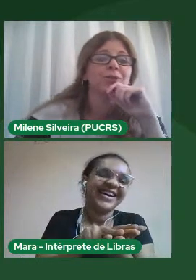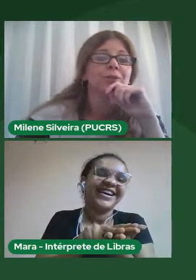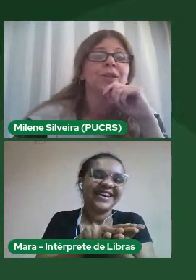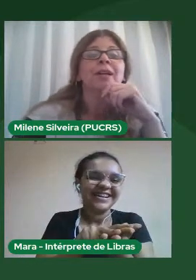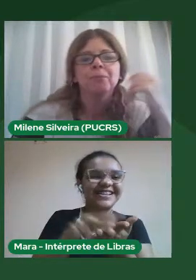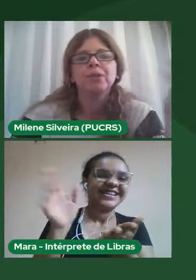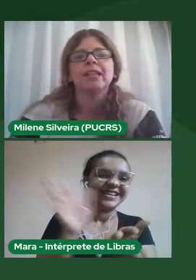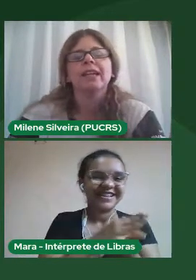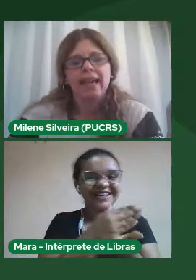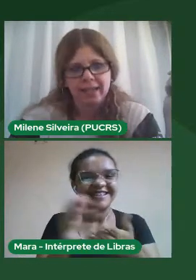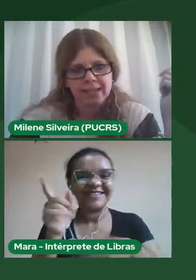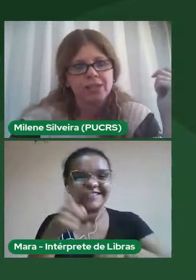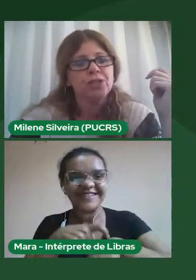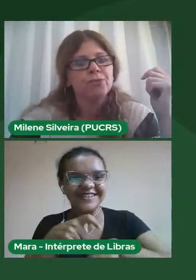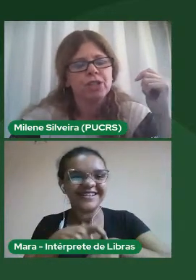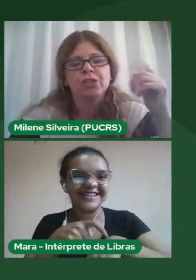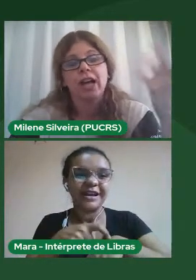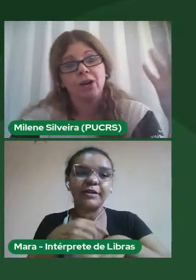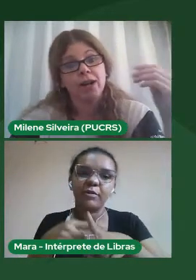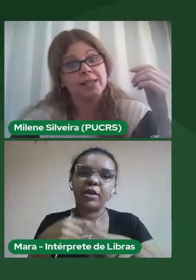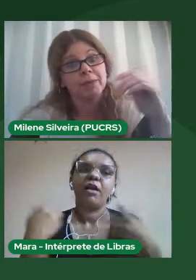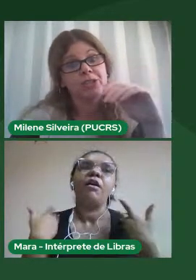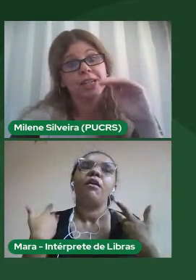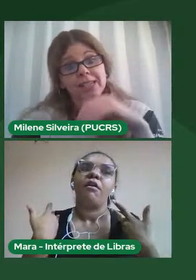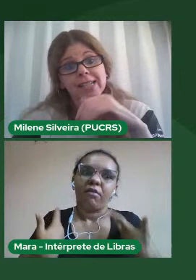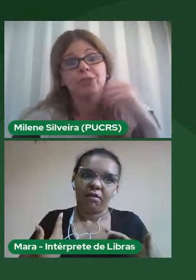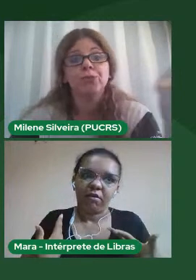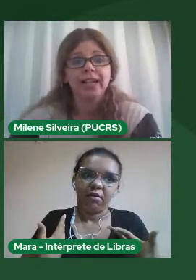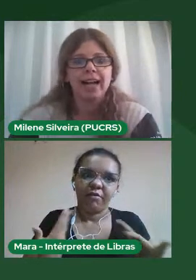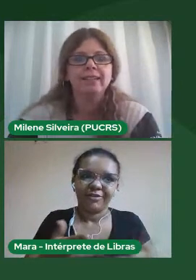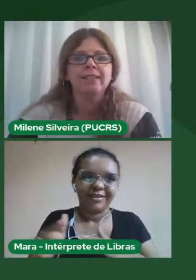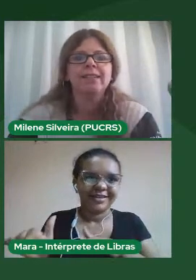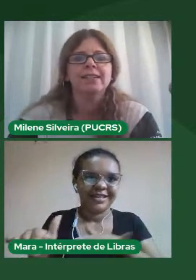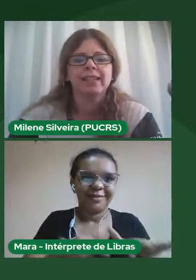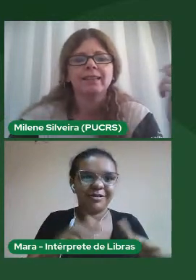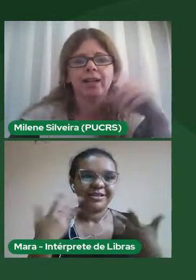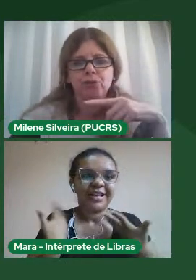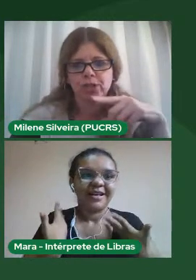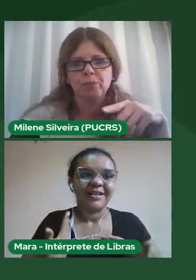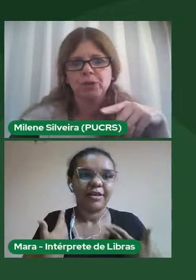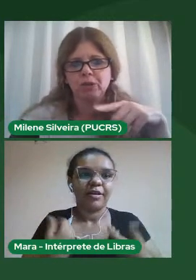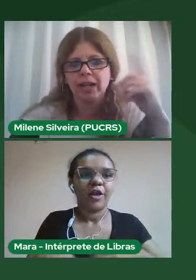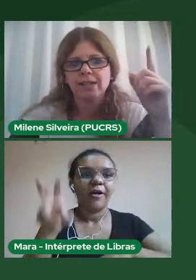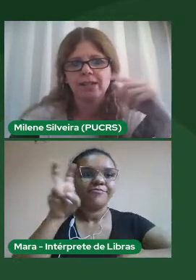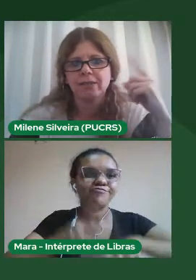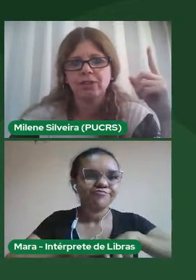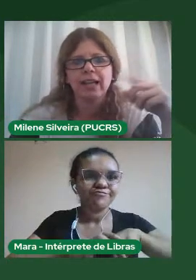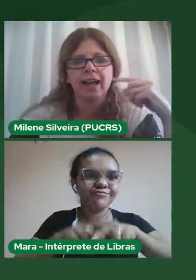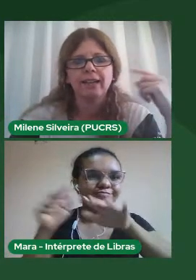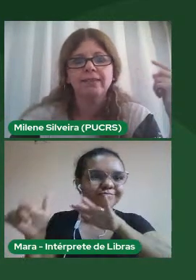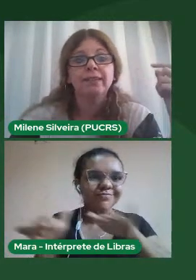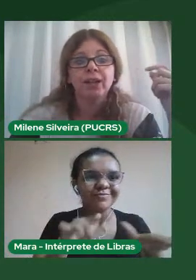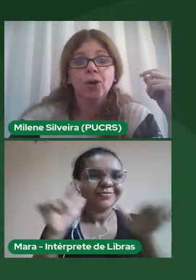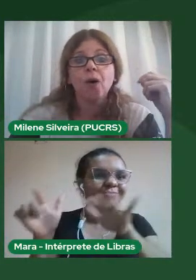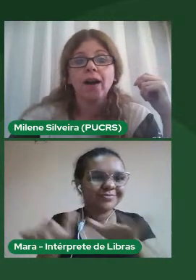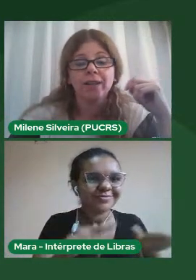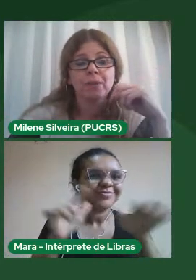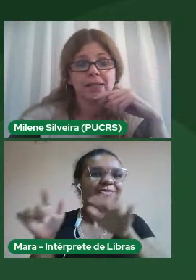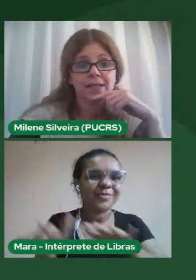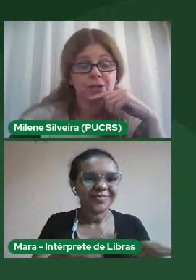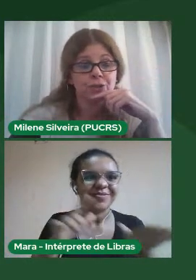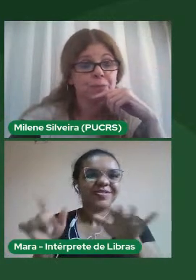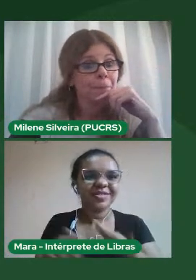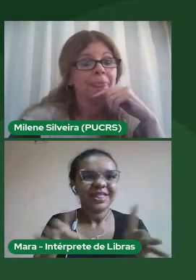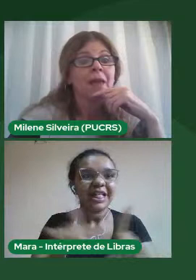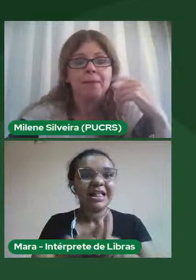em algum momento, porque é cansativo, gente. Agora, essa semana, a gente está cansado de ficar sentado, tirando o pessoal da organização que está lá